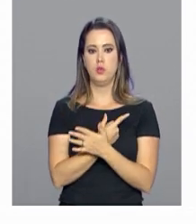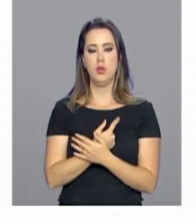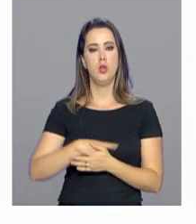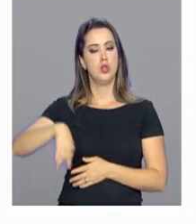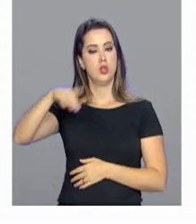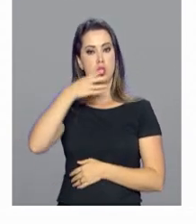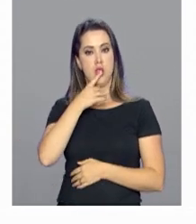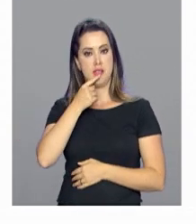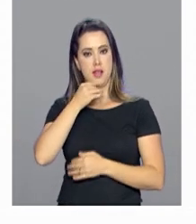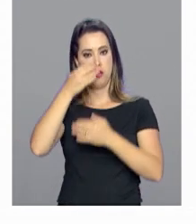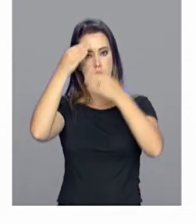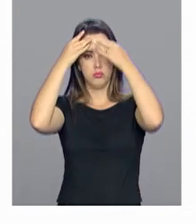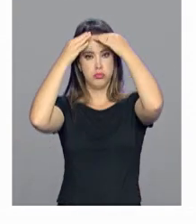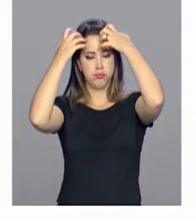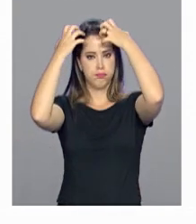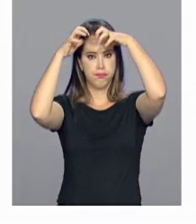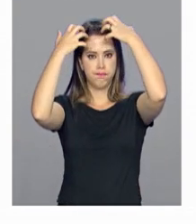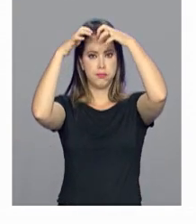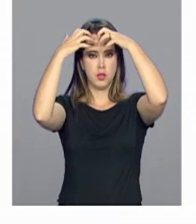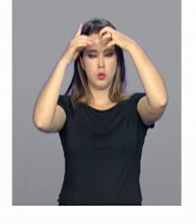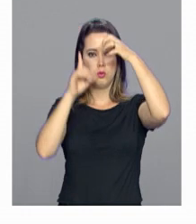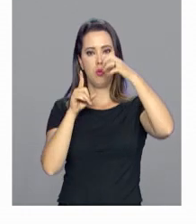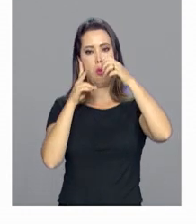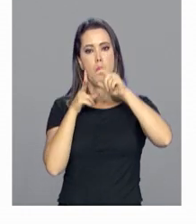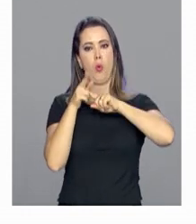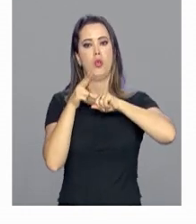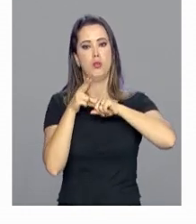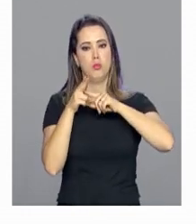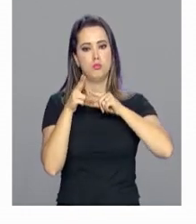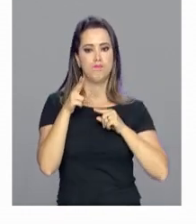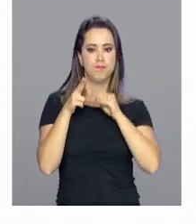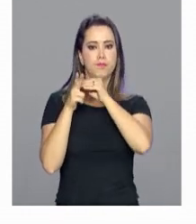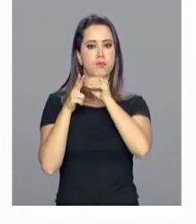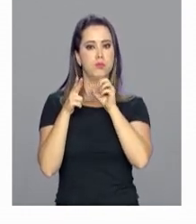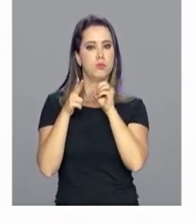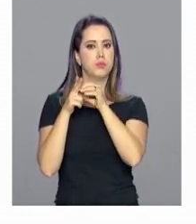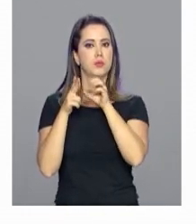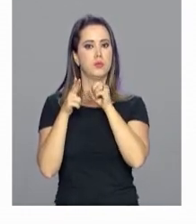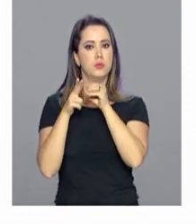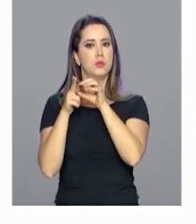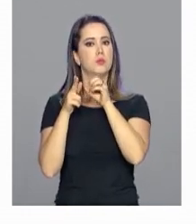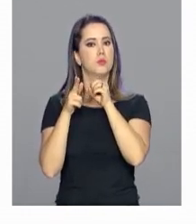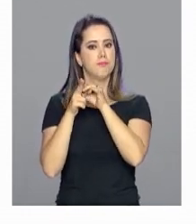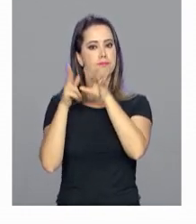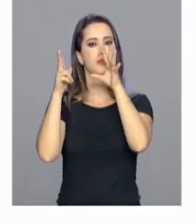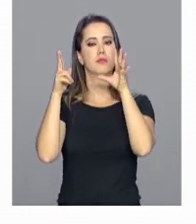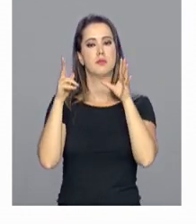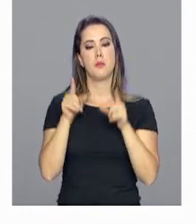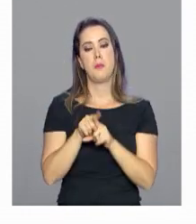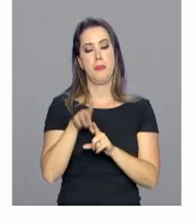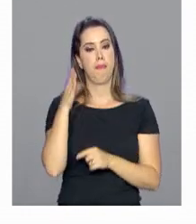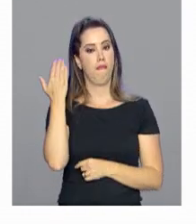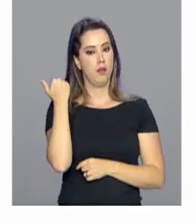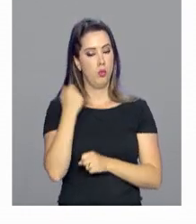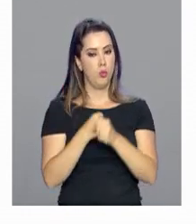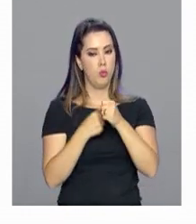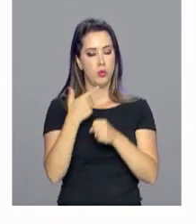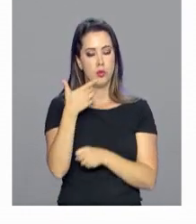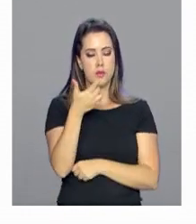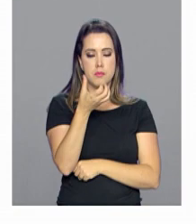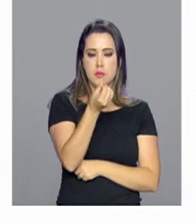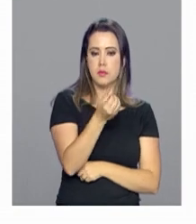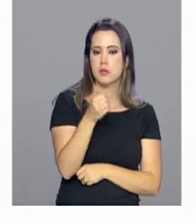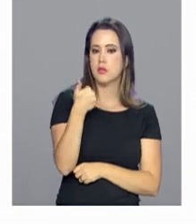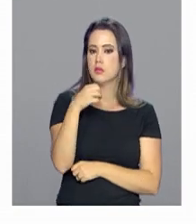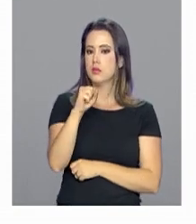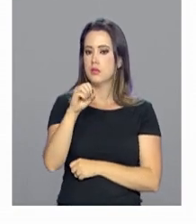parte do cérebro é interrompido só em 2016 foram mais de 180 mil internações para o tratamento